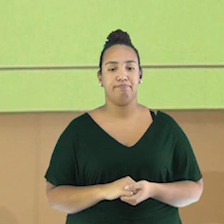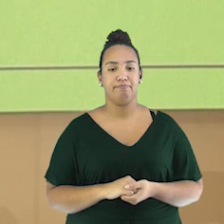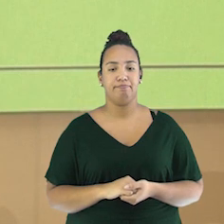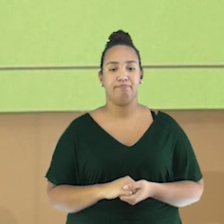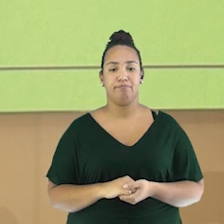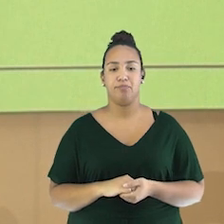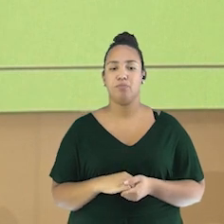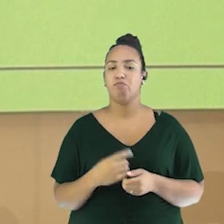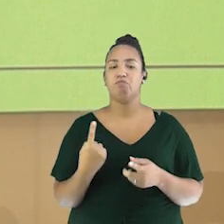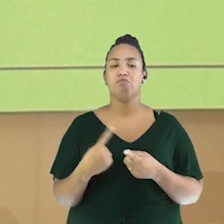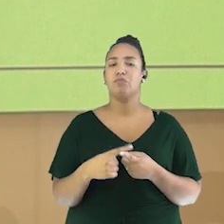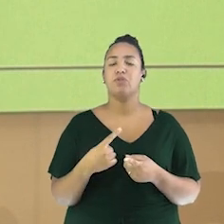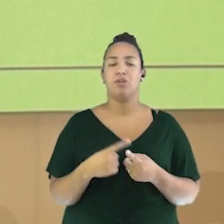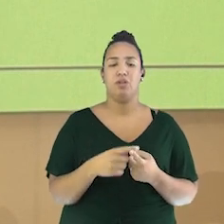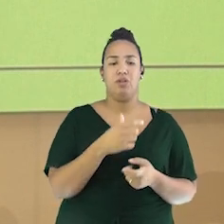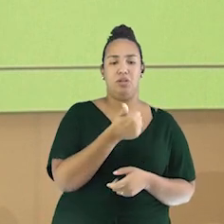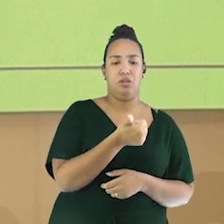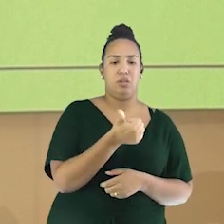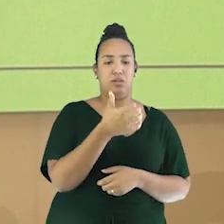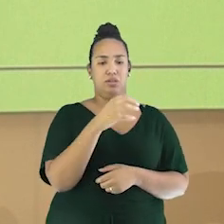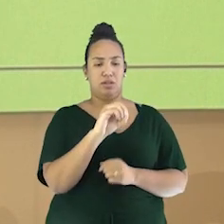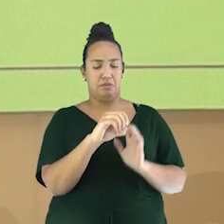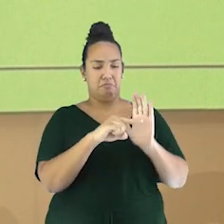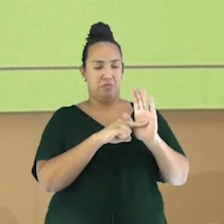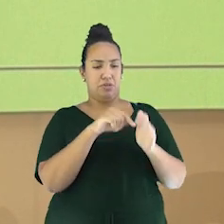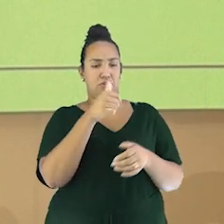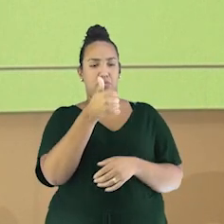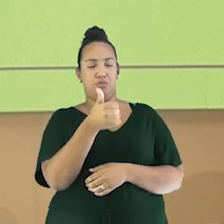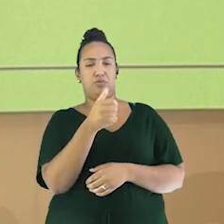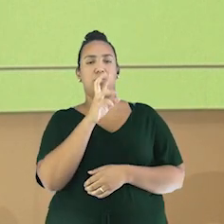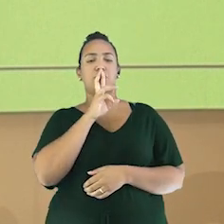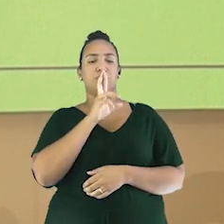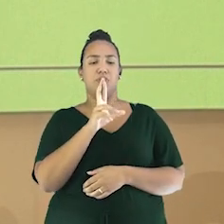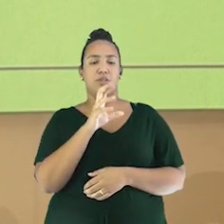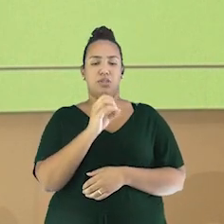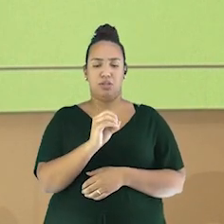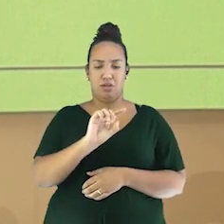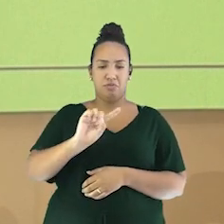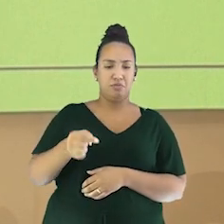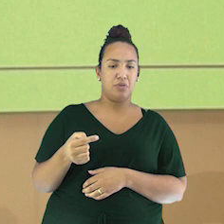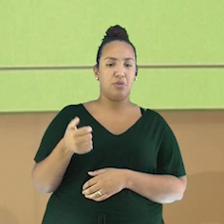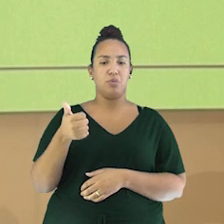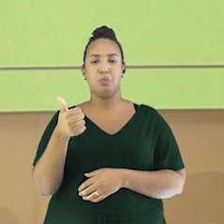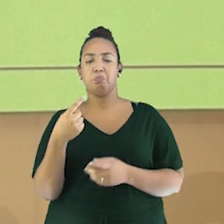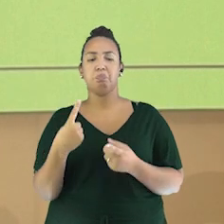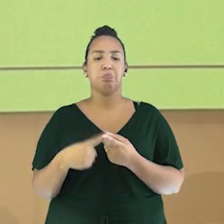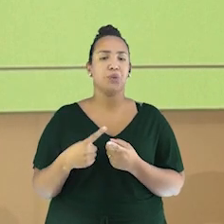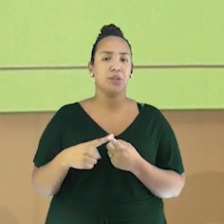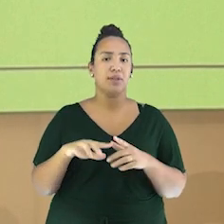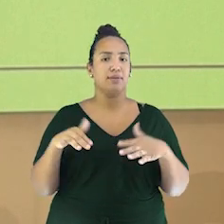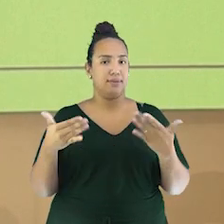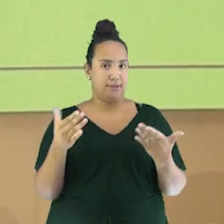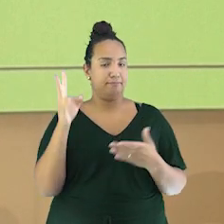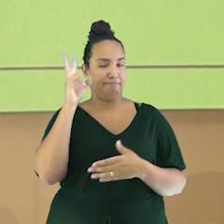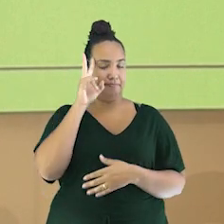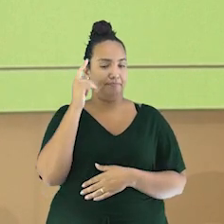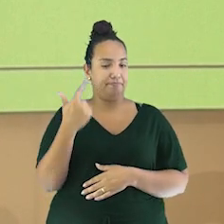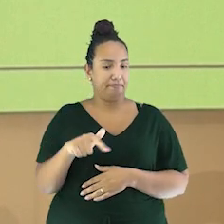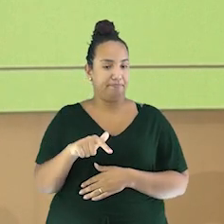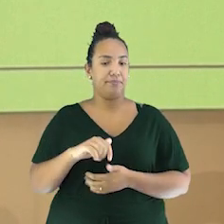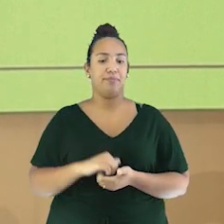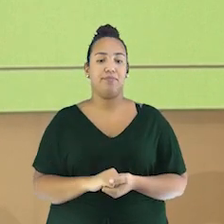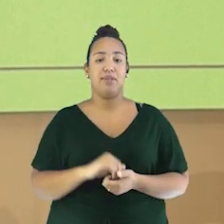10 elevado a menos 1 dá esse resultado de um zero, ou seja, 0,1? Vamos recordar? Quando o expoente